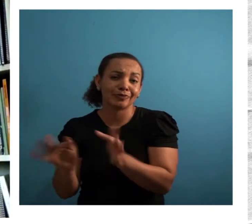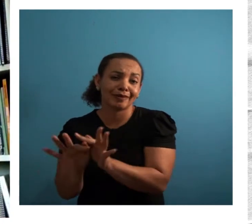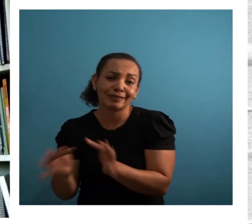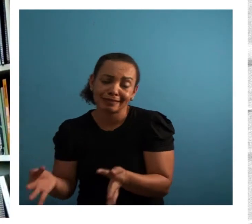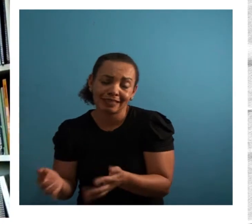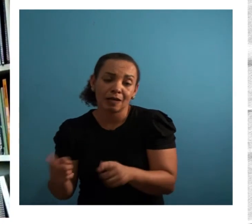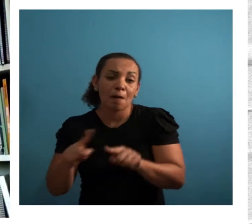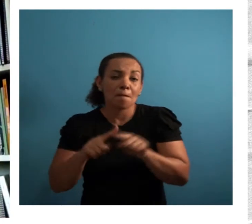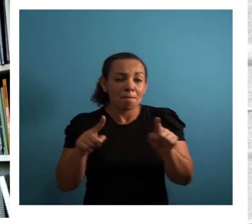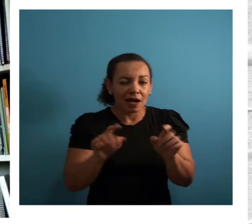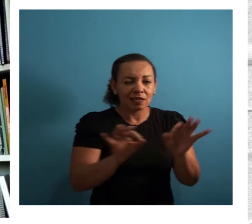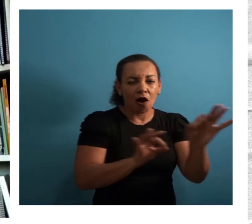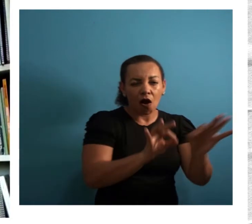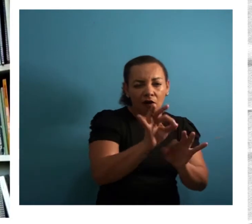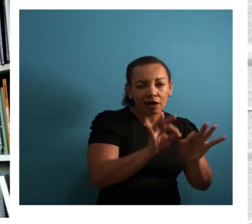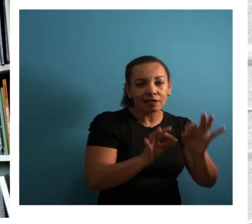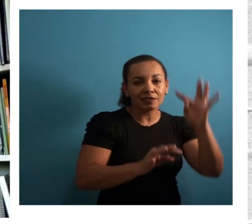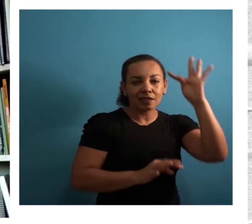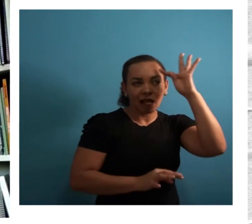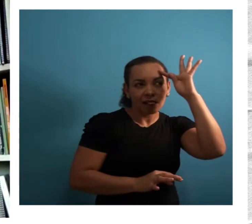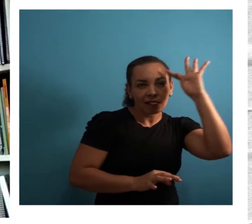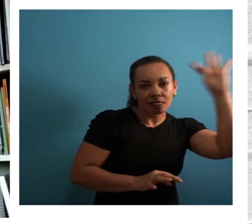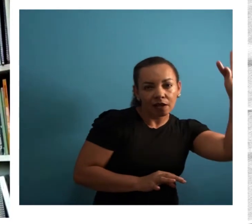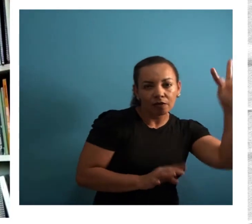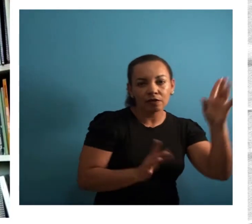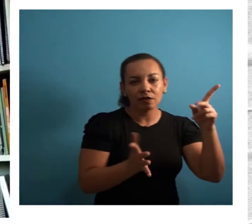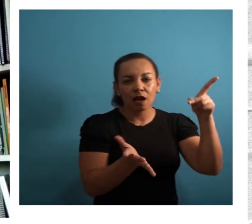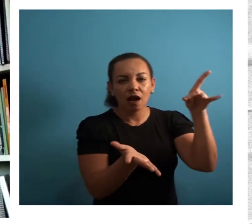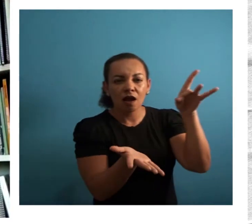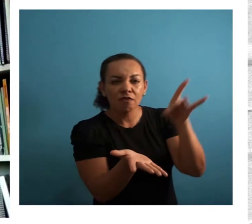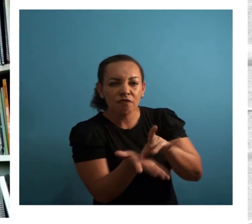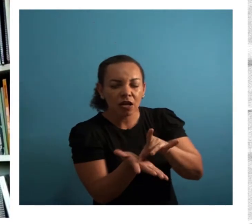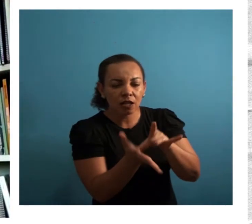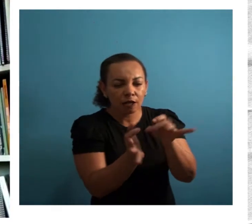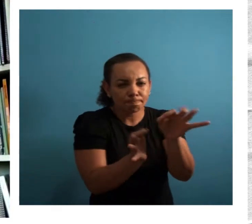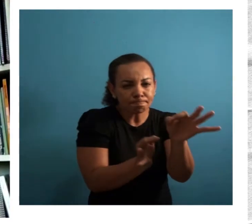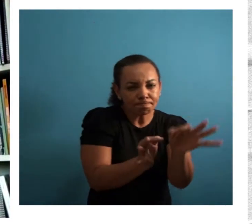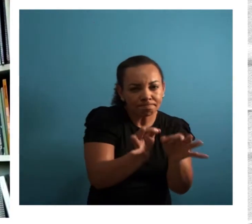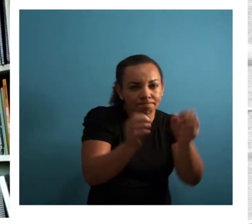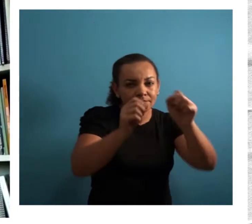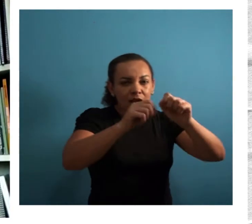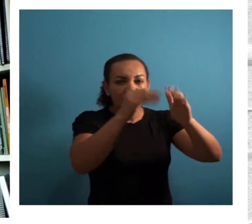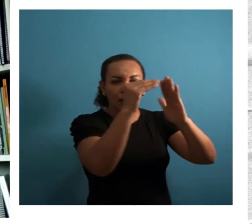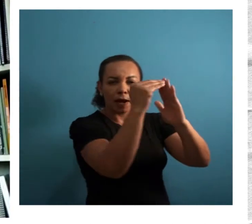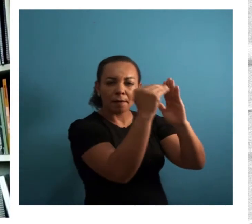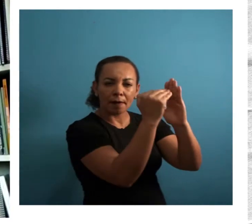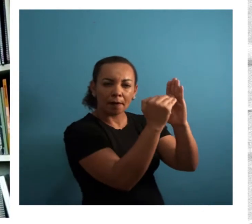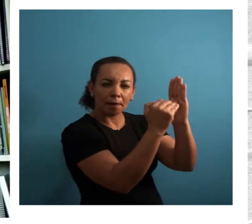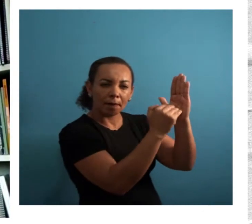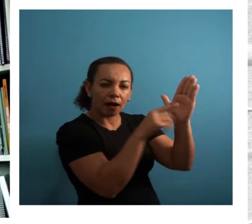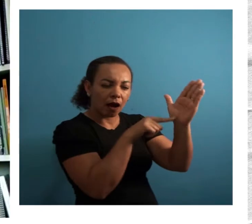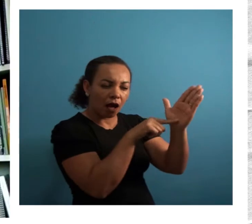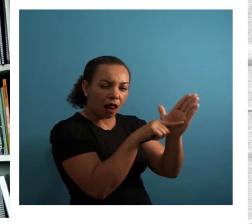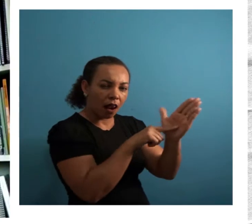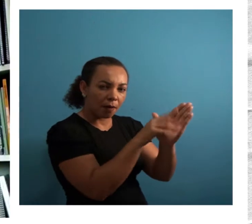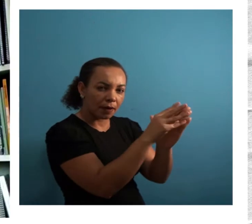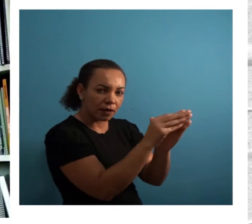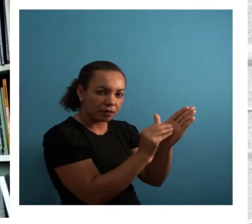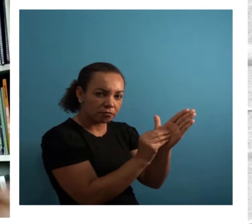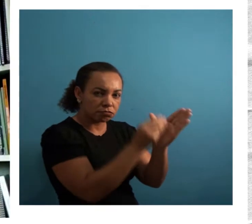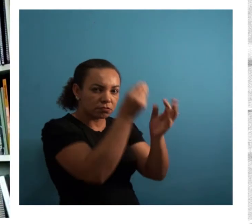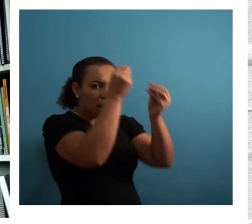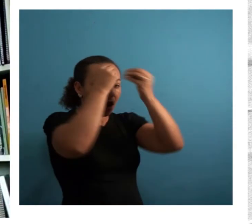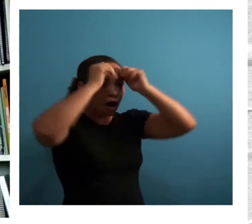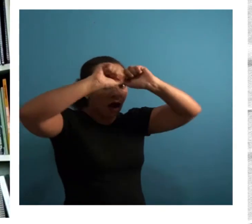em que se compreenda a teoria ea realidade ao mesmo tempo e que se tomem as categorias de análise como elementos